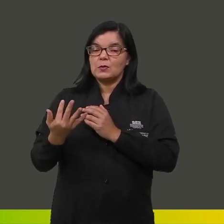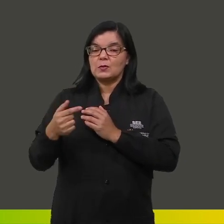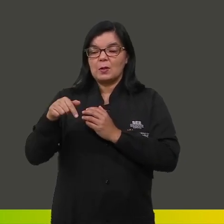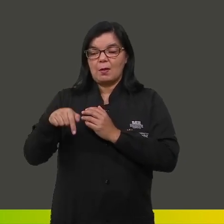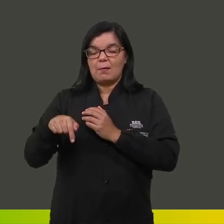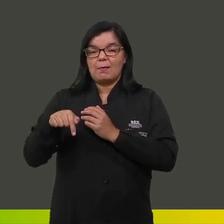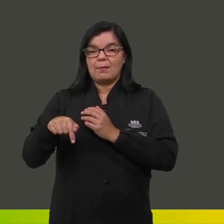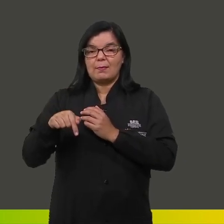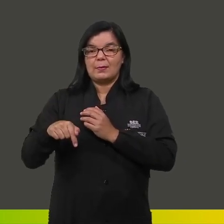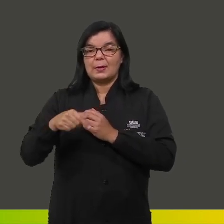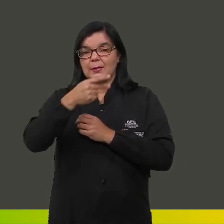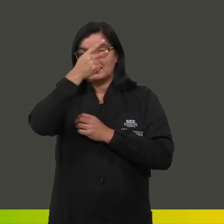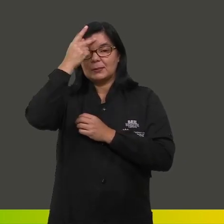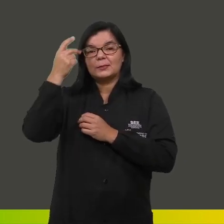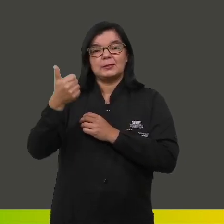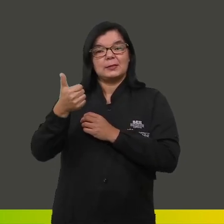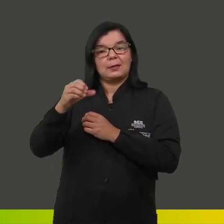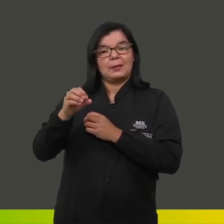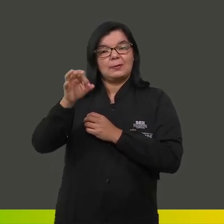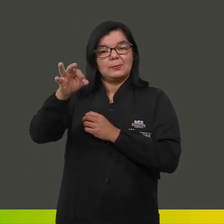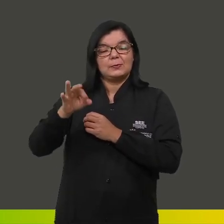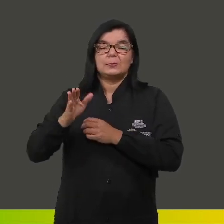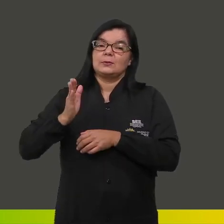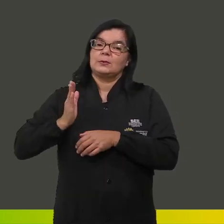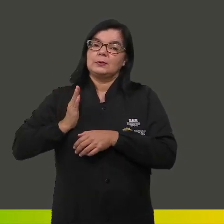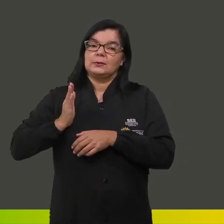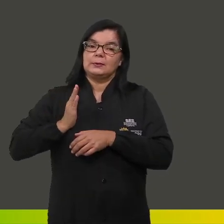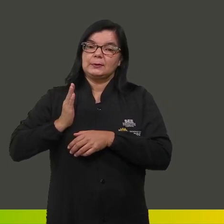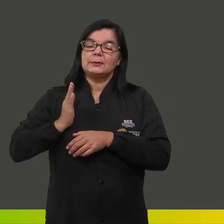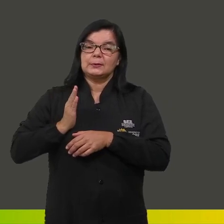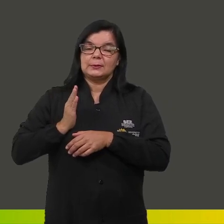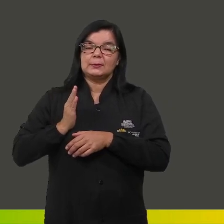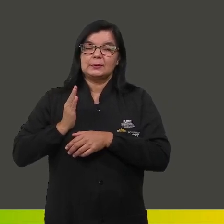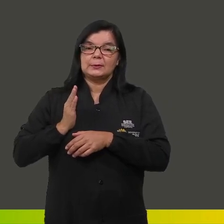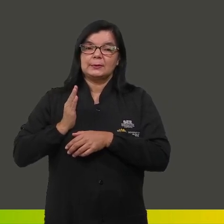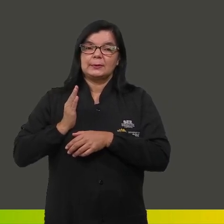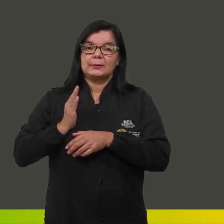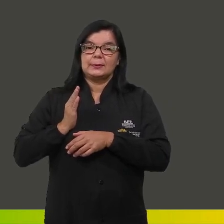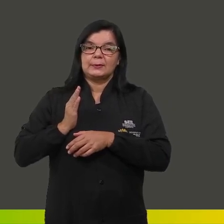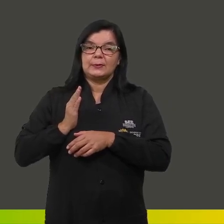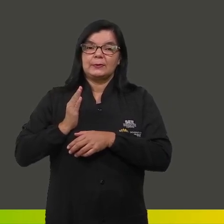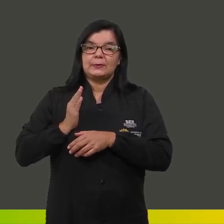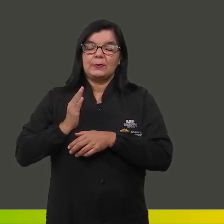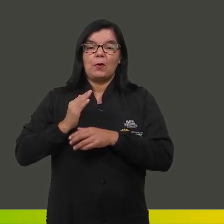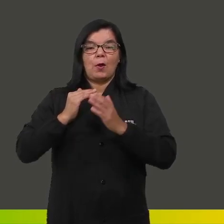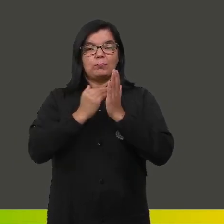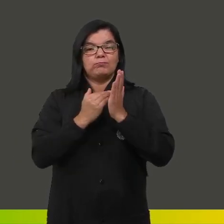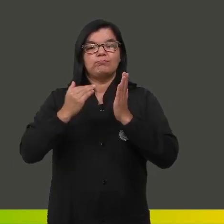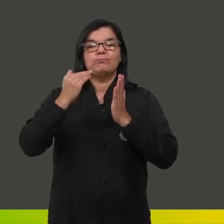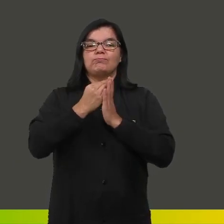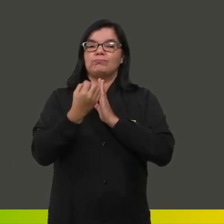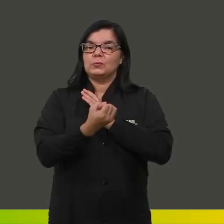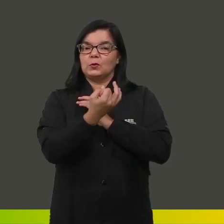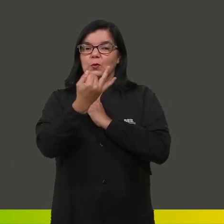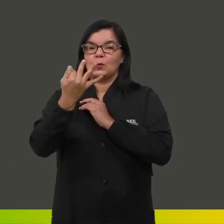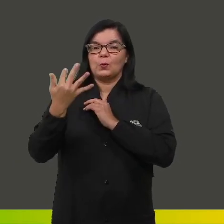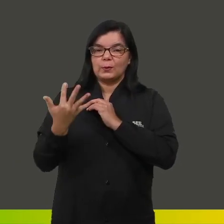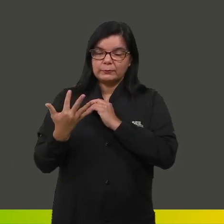a gente vê os 10% mais ricos aqui com uma maior